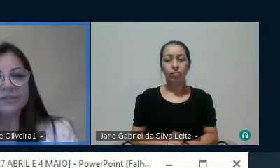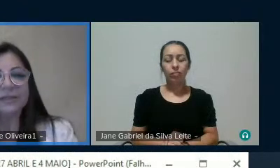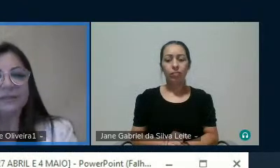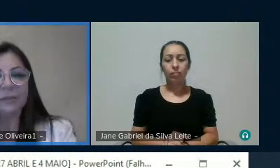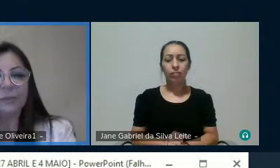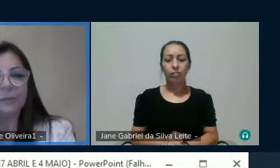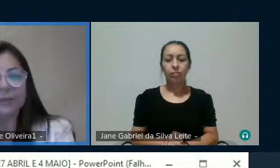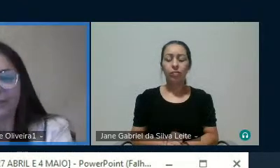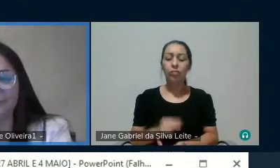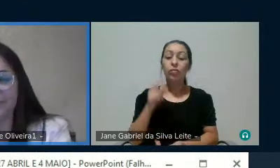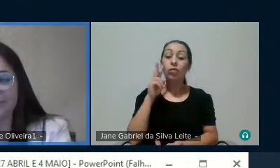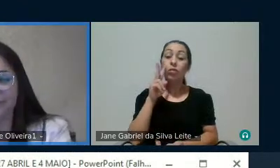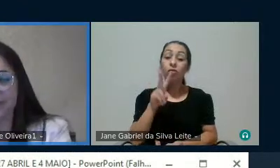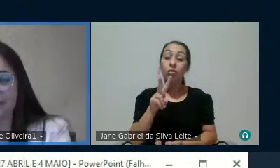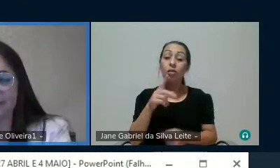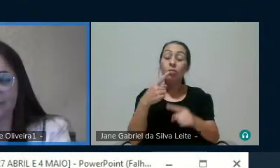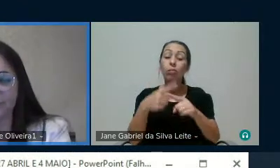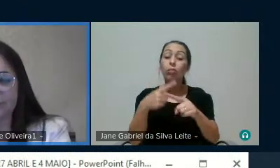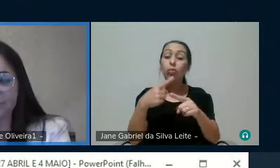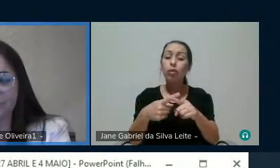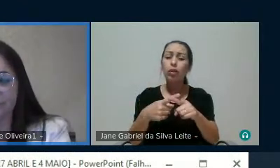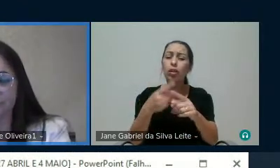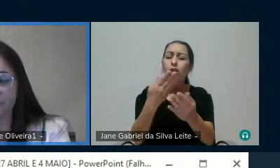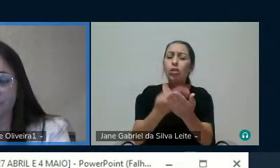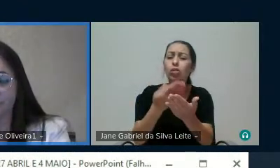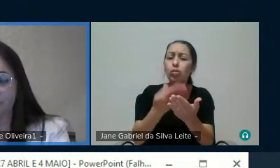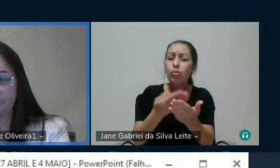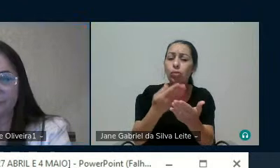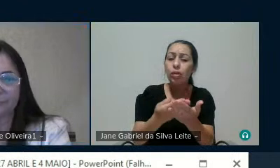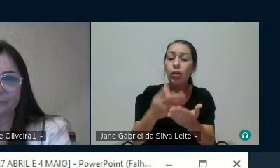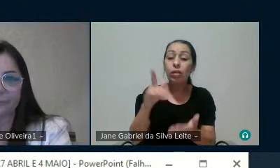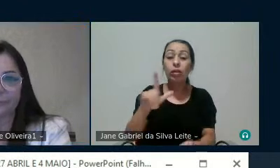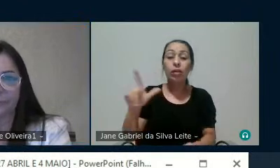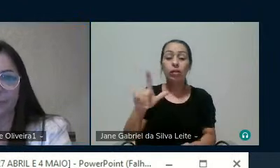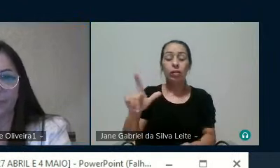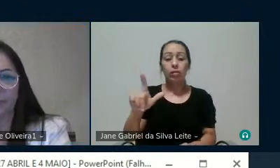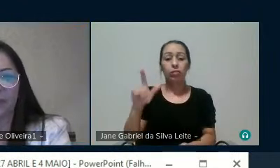Nós vamos ver, então, por que estudar a literatura surda.